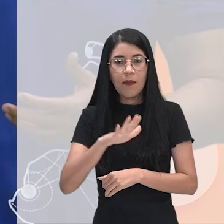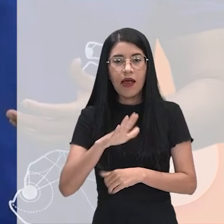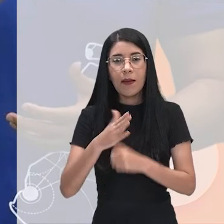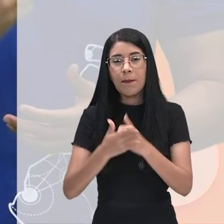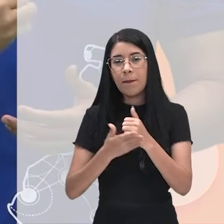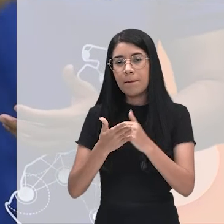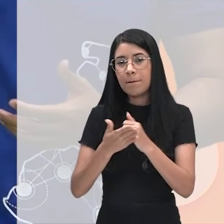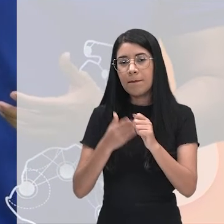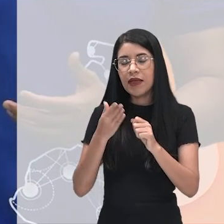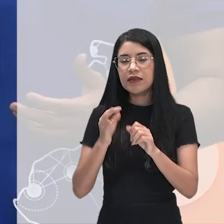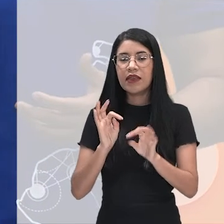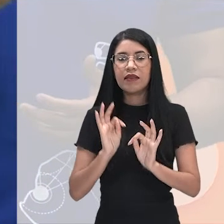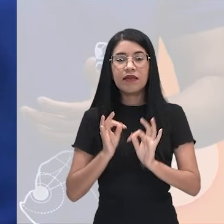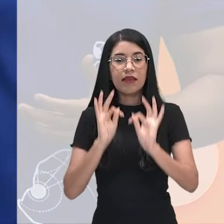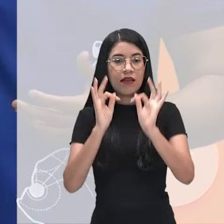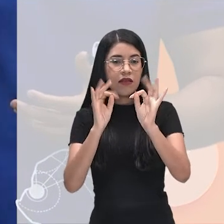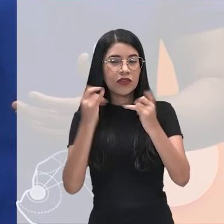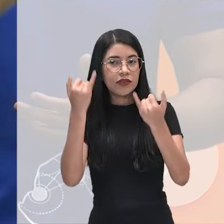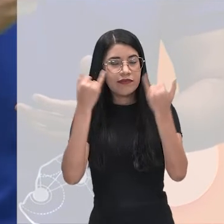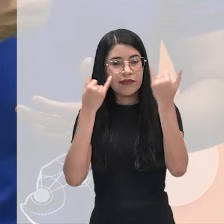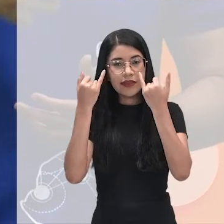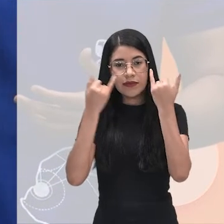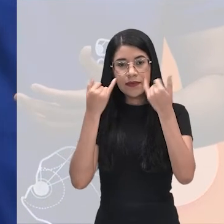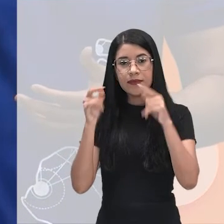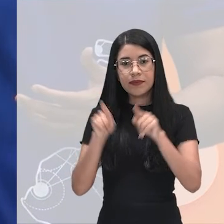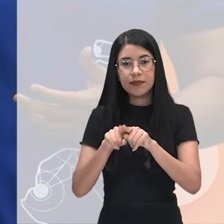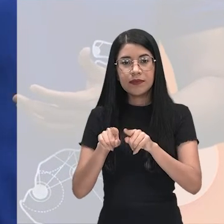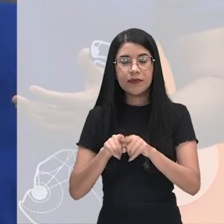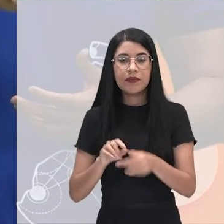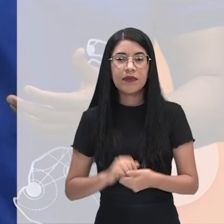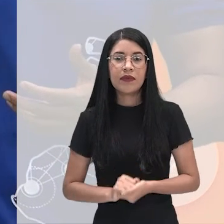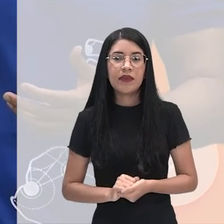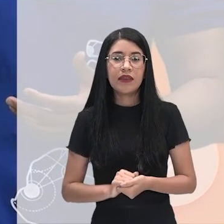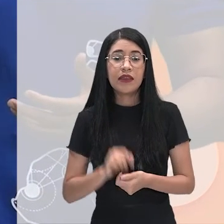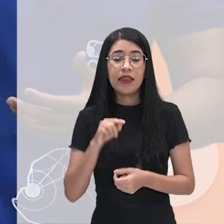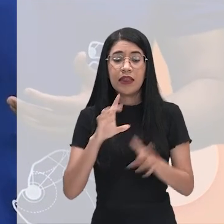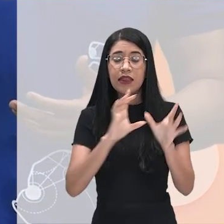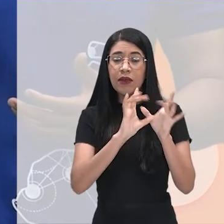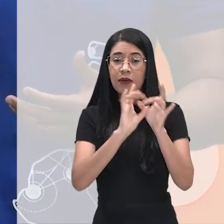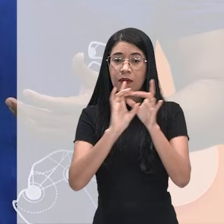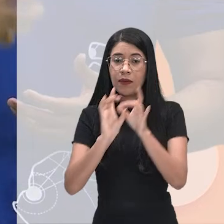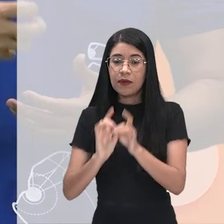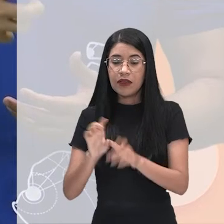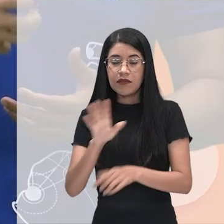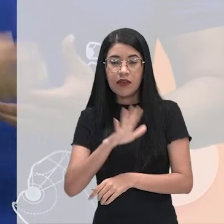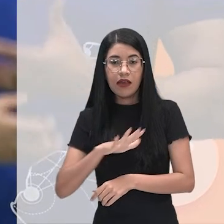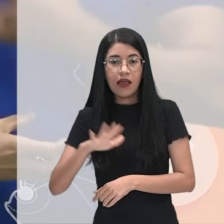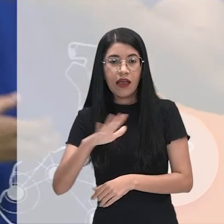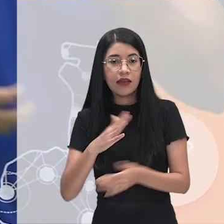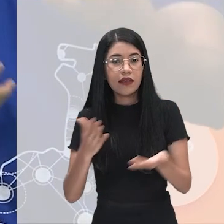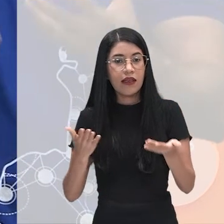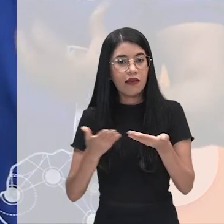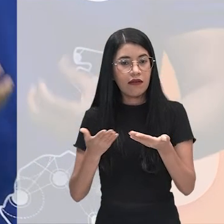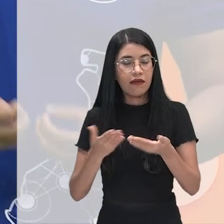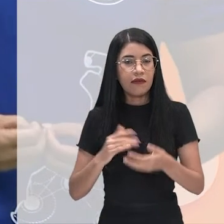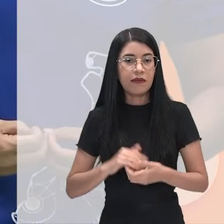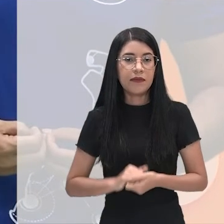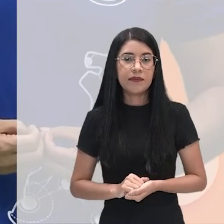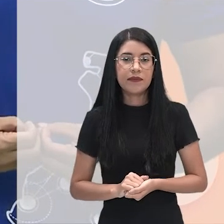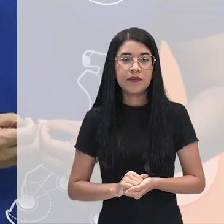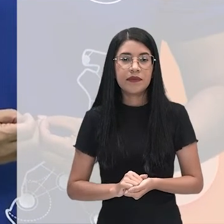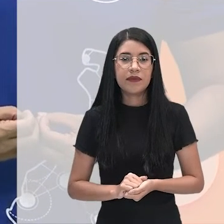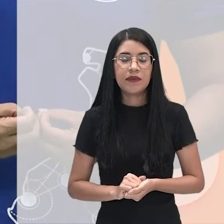em especial em decorrência da modernização dos meios de transporte e de telecomunicação, tá bom? E a gente pode,